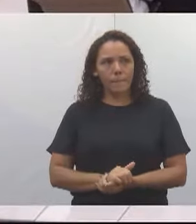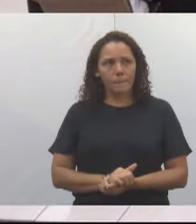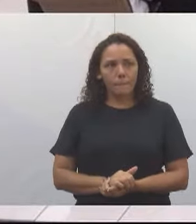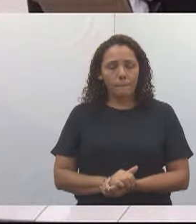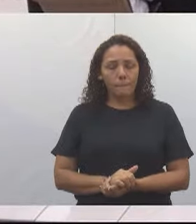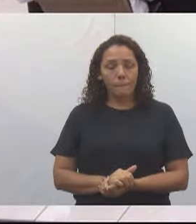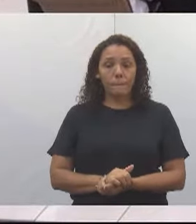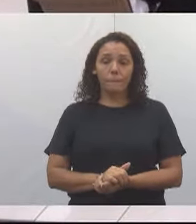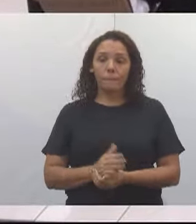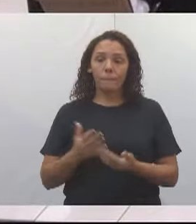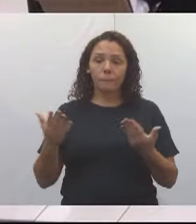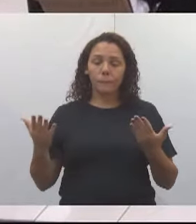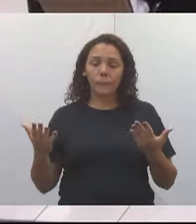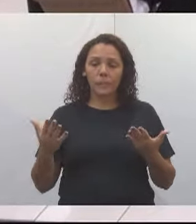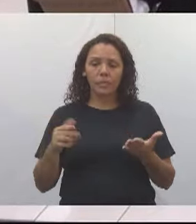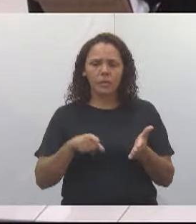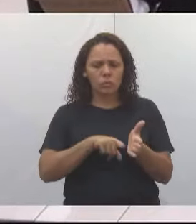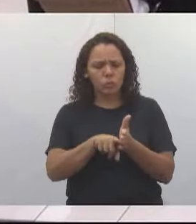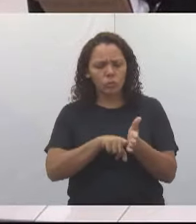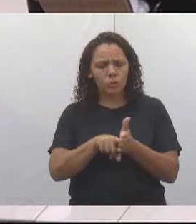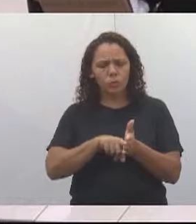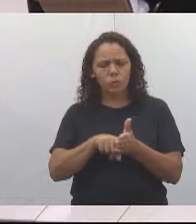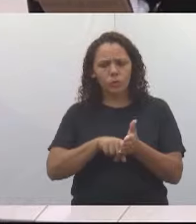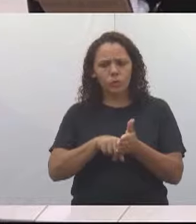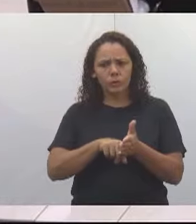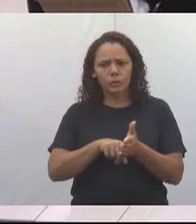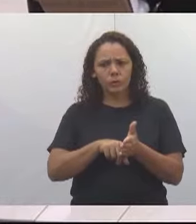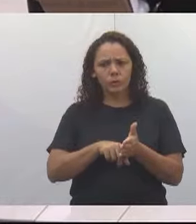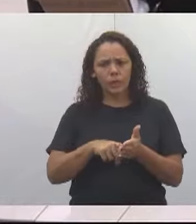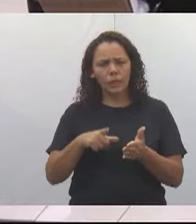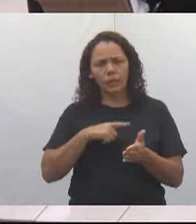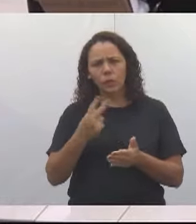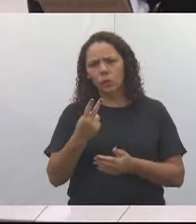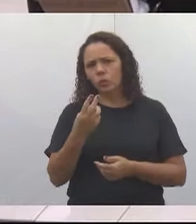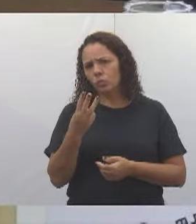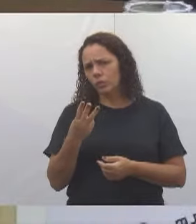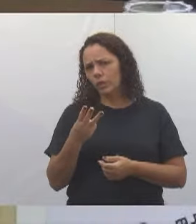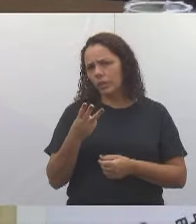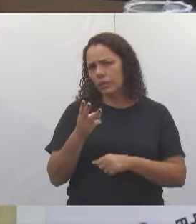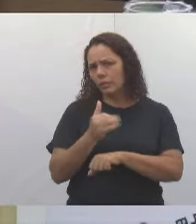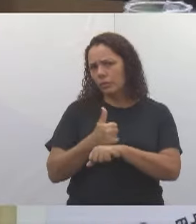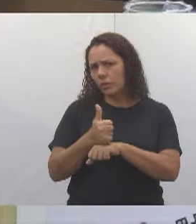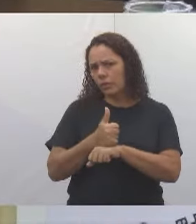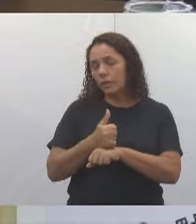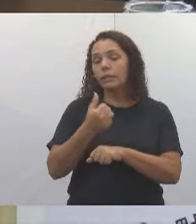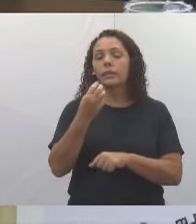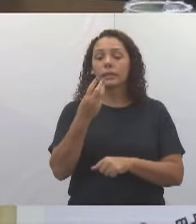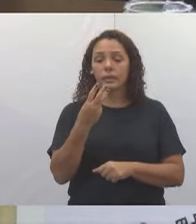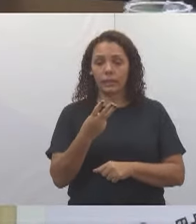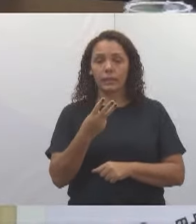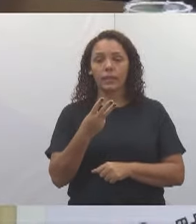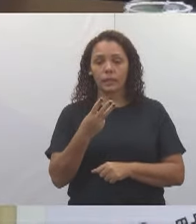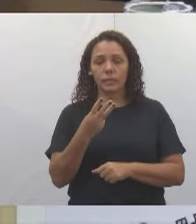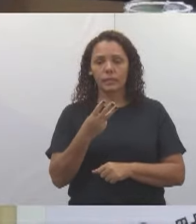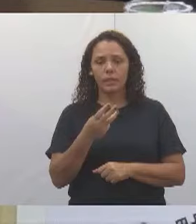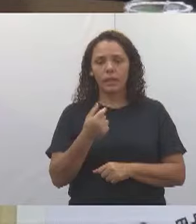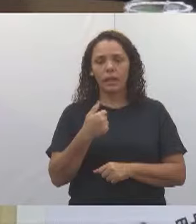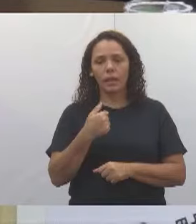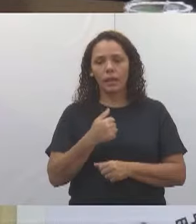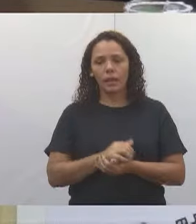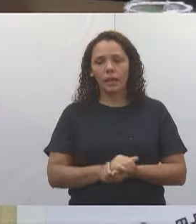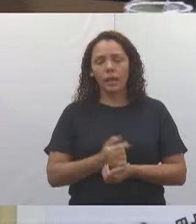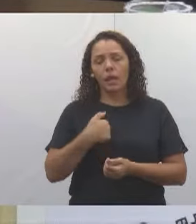Nós temos, eu estou querendo achar aqui, mas são dois ou três prestadores de físio? Nós temos três prestadores de físio. É que eu vi só um nome aqui, por isso